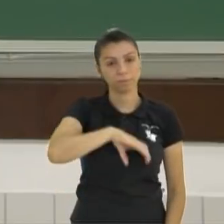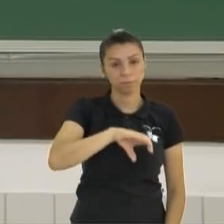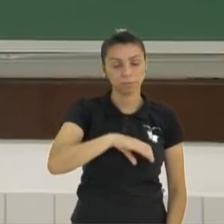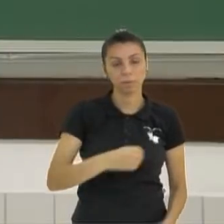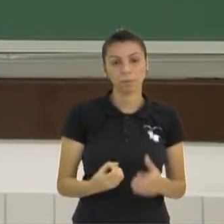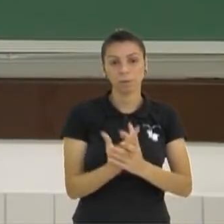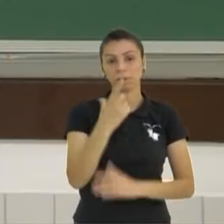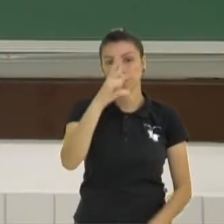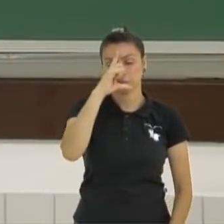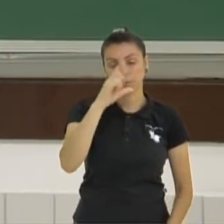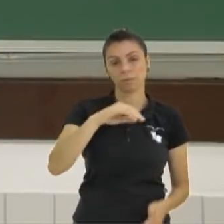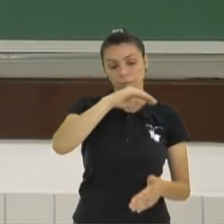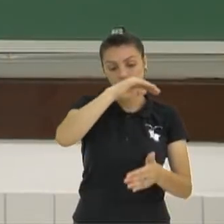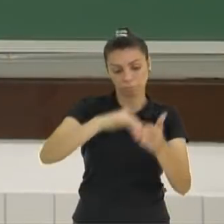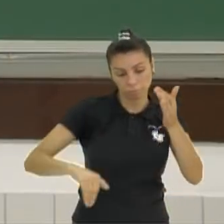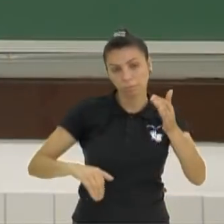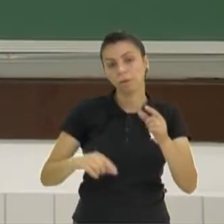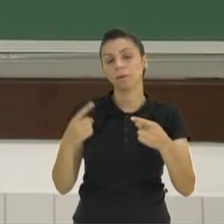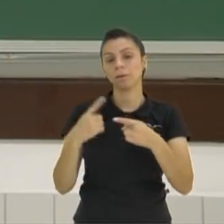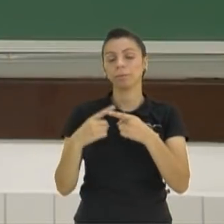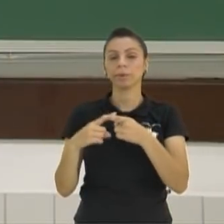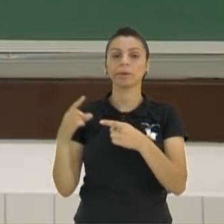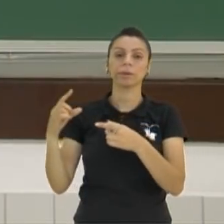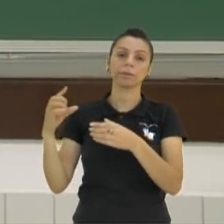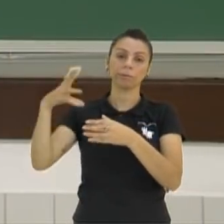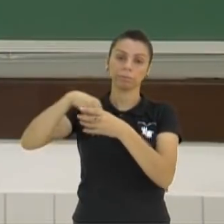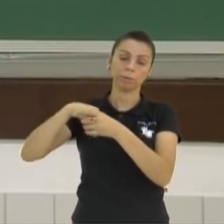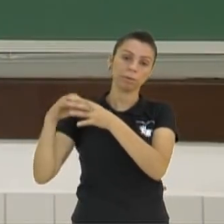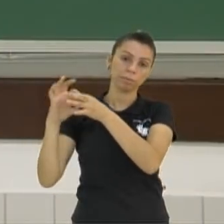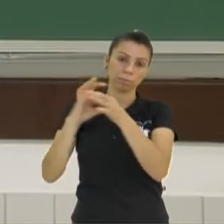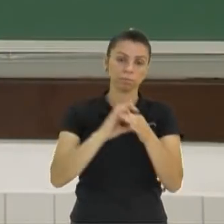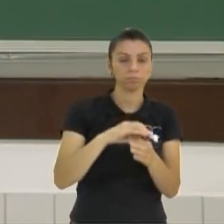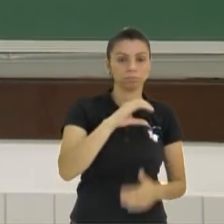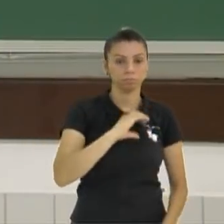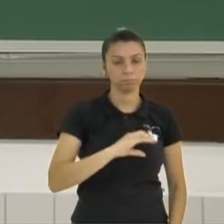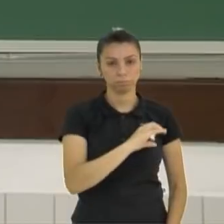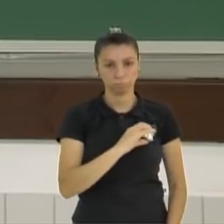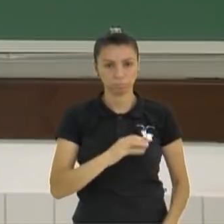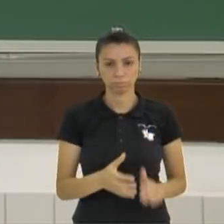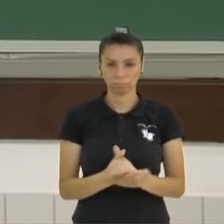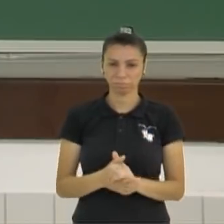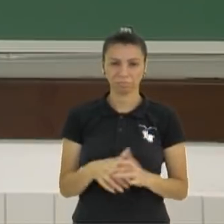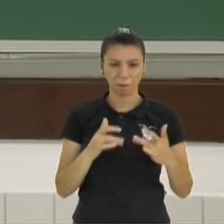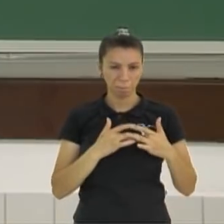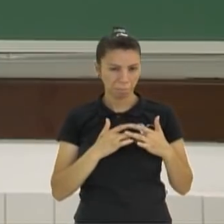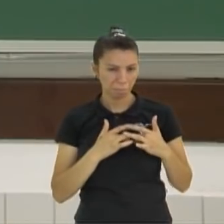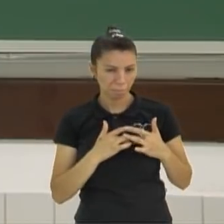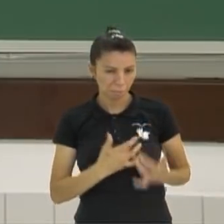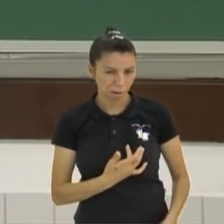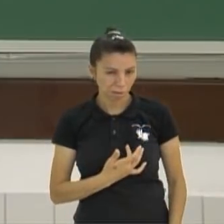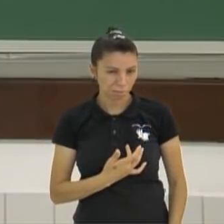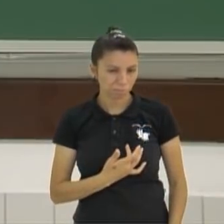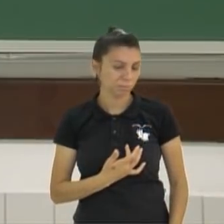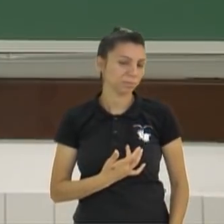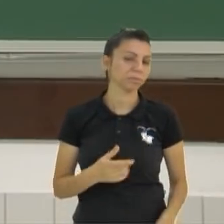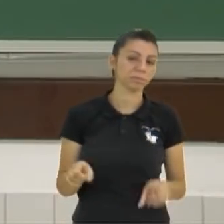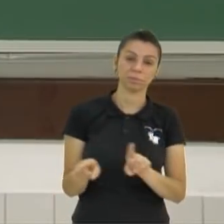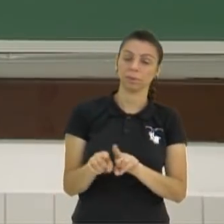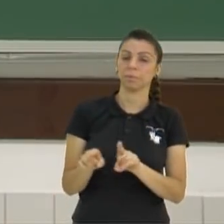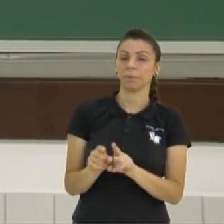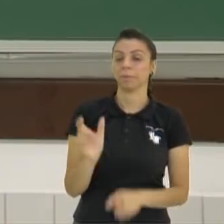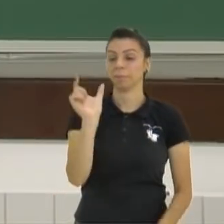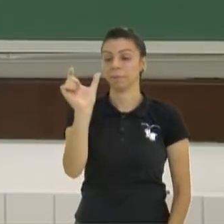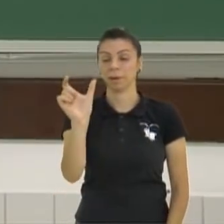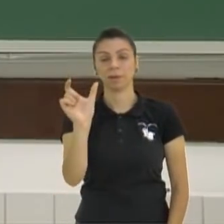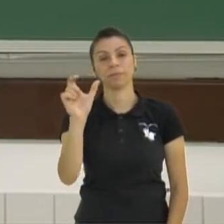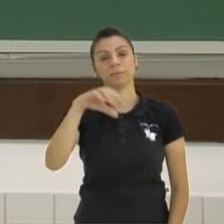Eu já posso eliminar. Está no contexto do cristianismo, não é salvação. Pecado também é uma palavra em português. Sem conhecer